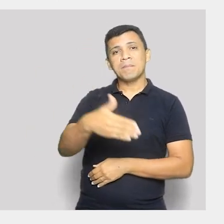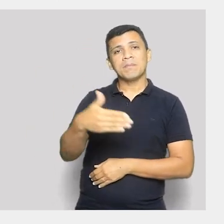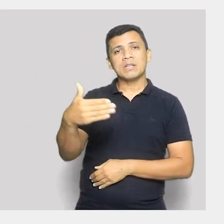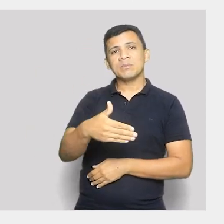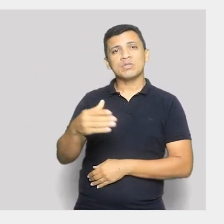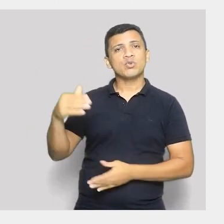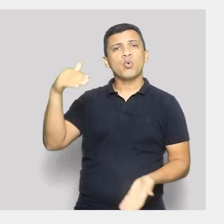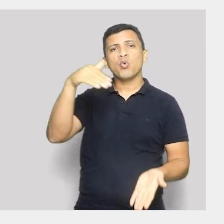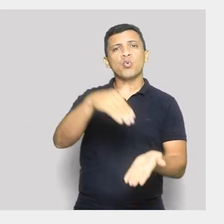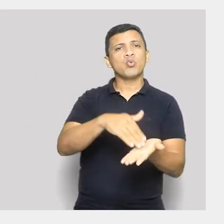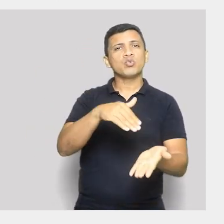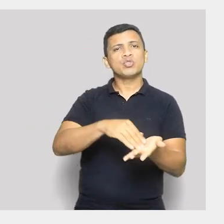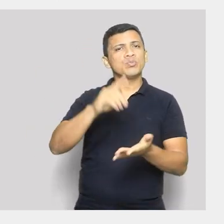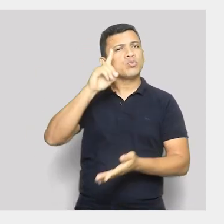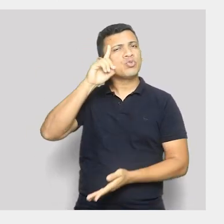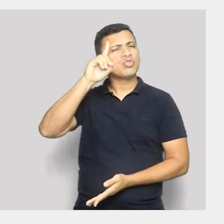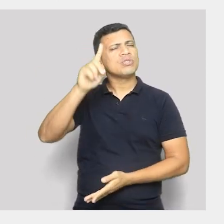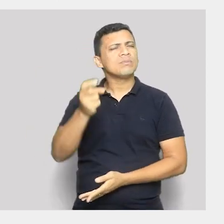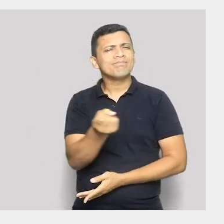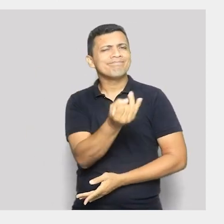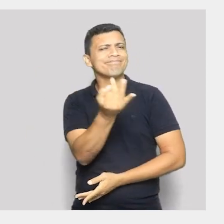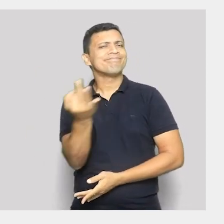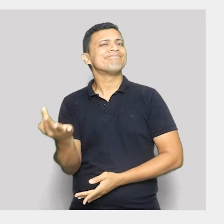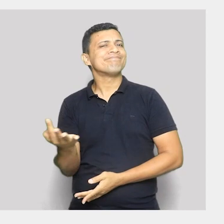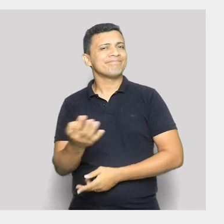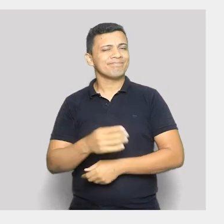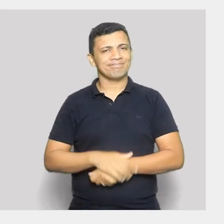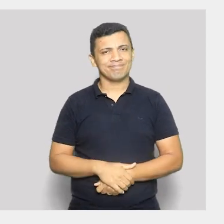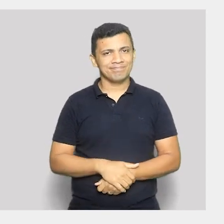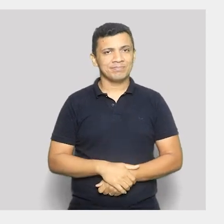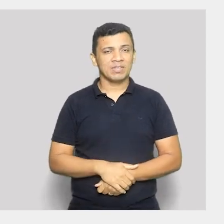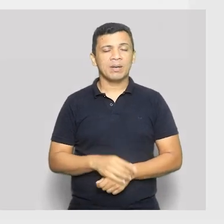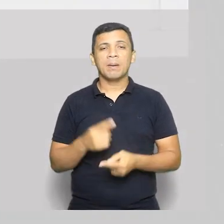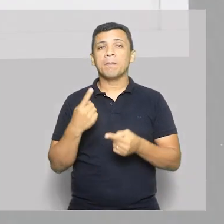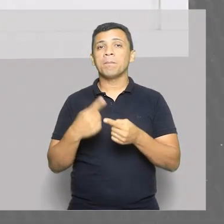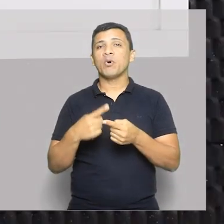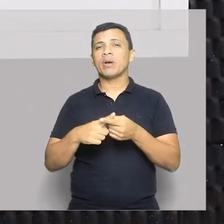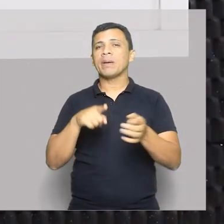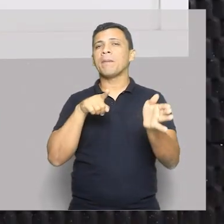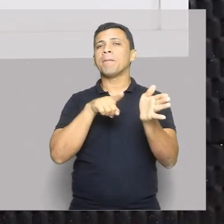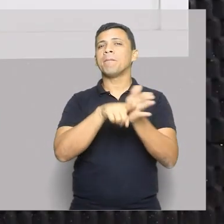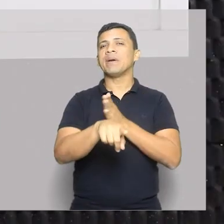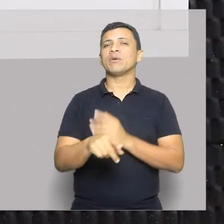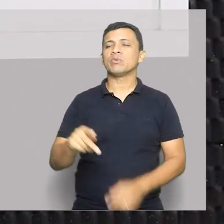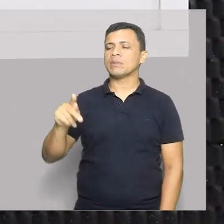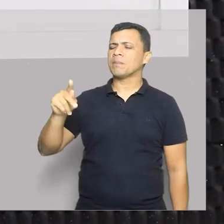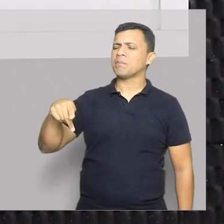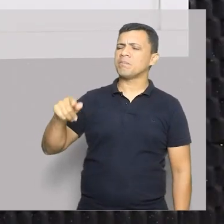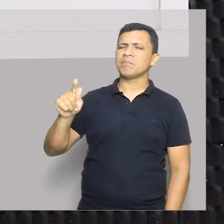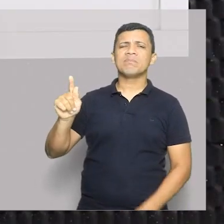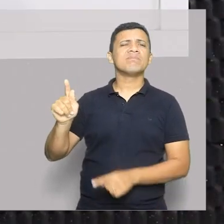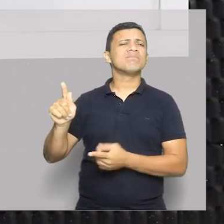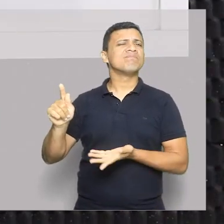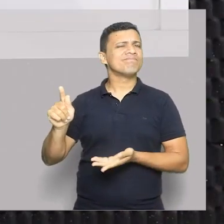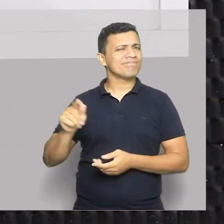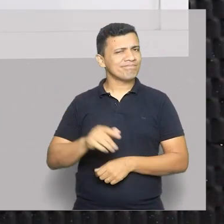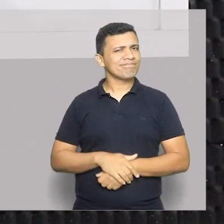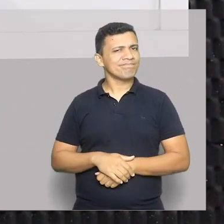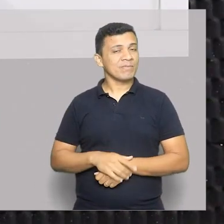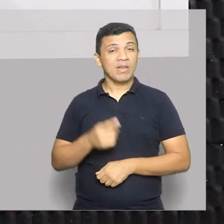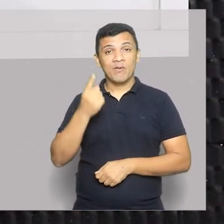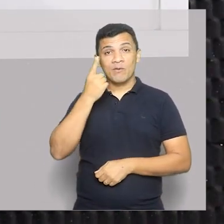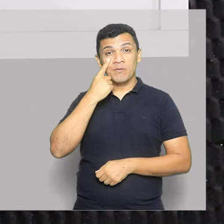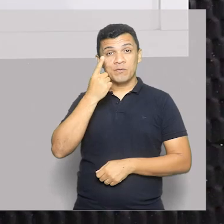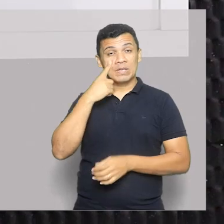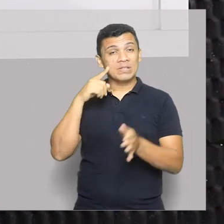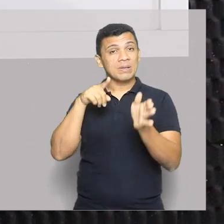é. Beleza? Então vamos para a questão. Pessoal, por que essa questão é uma questão de progressão geométrica? Veja que no